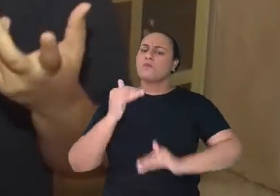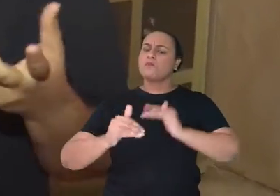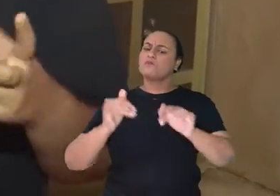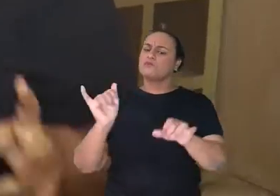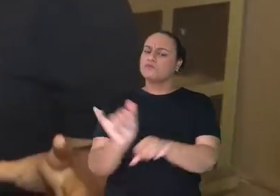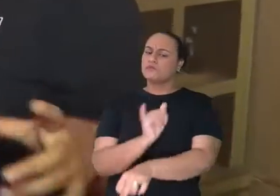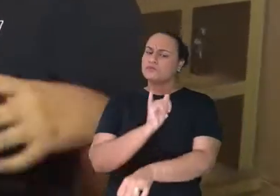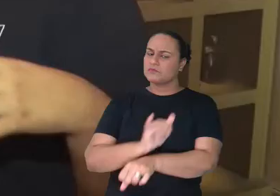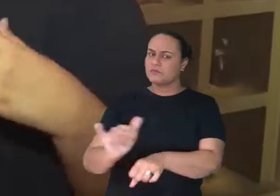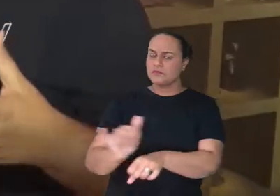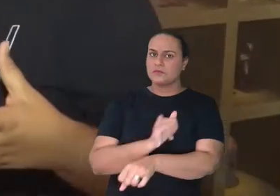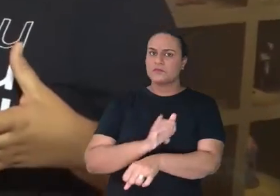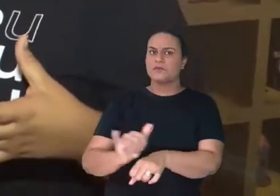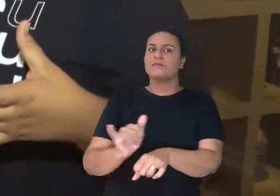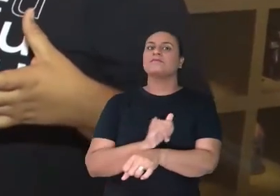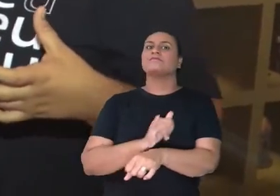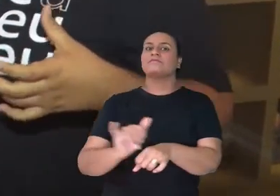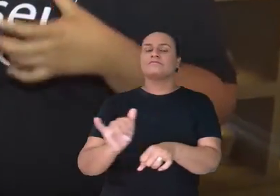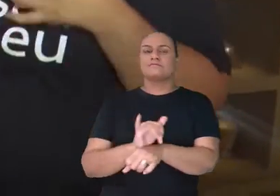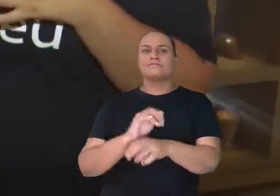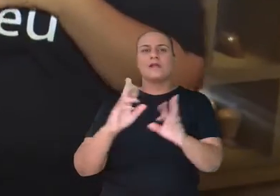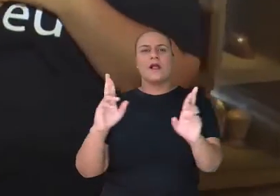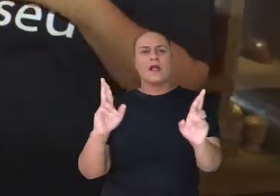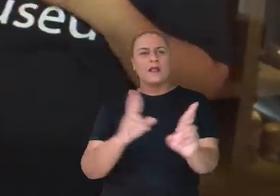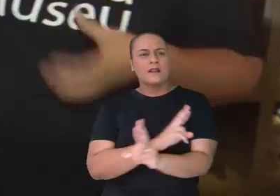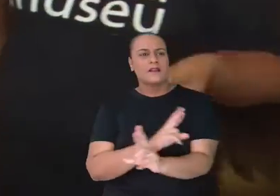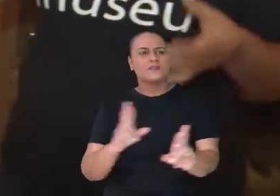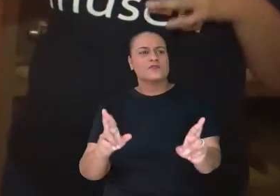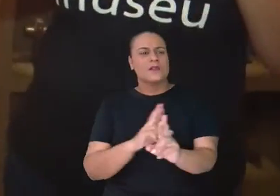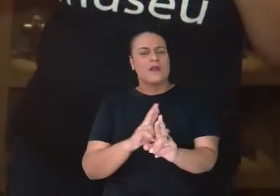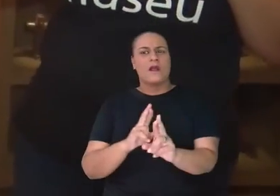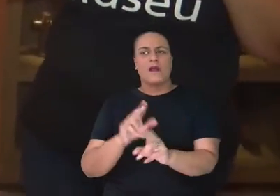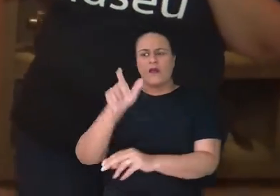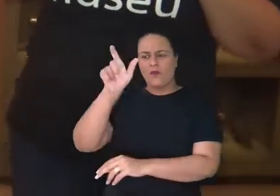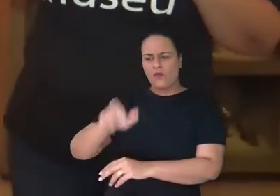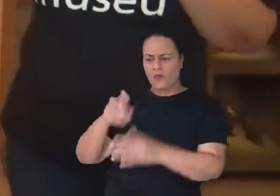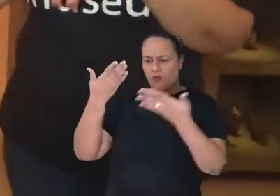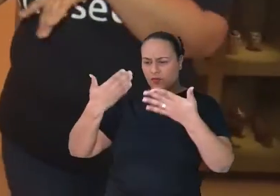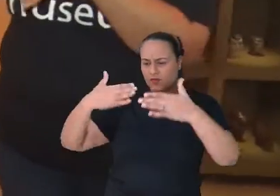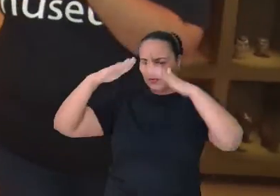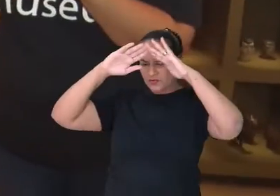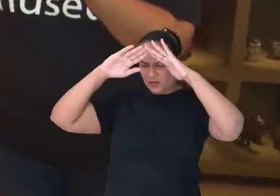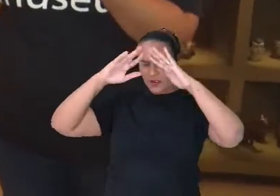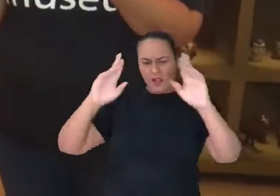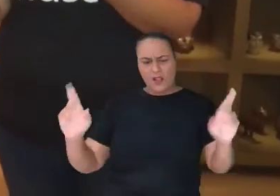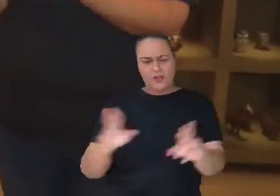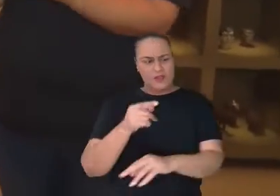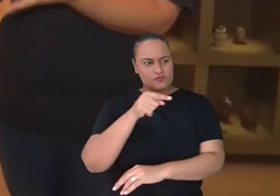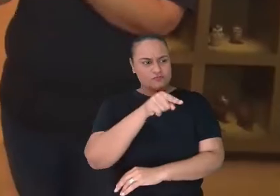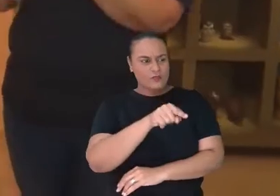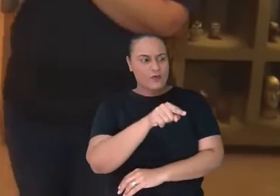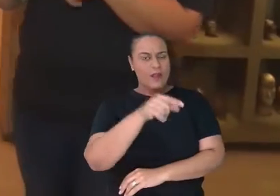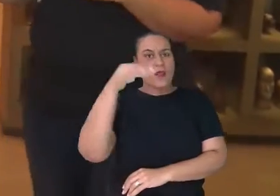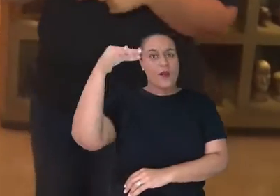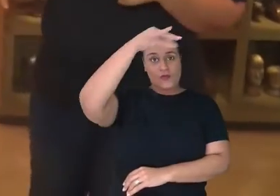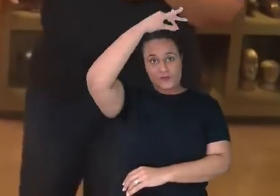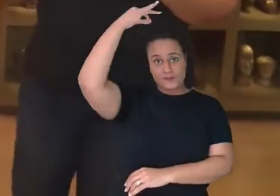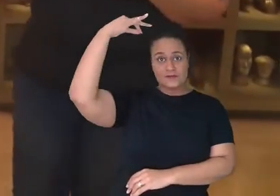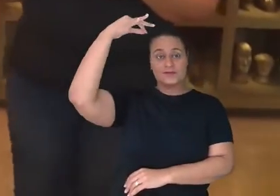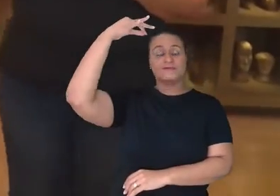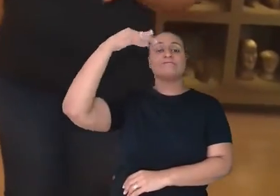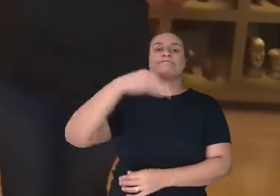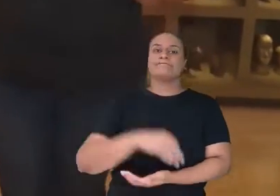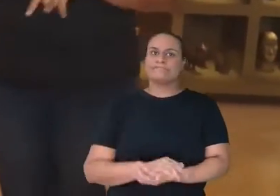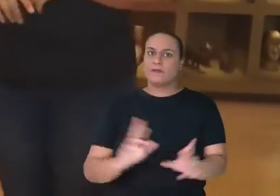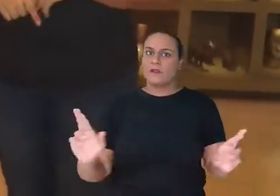estratégias como associar a sua divindade a um outro do colonizador, essa é também uma estratégia